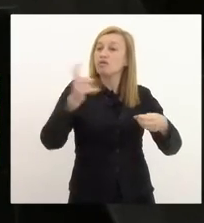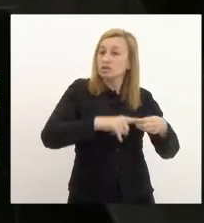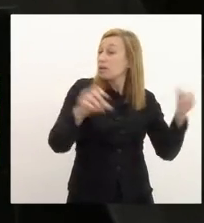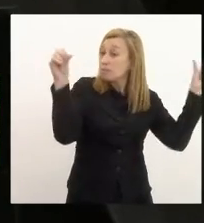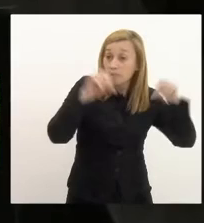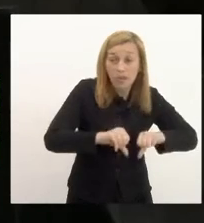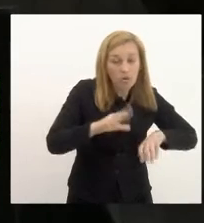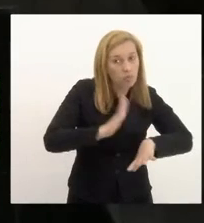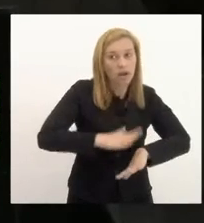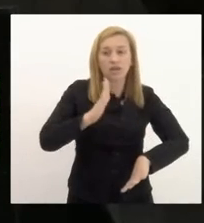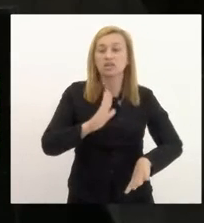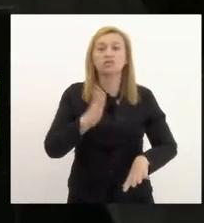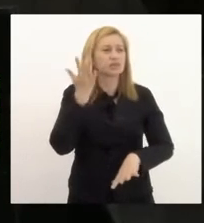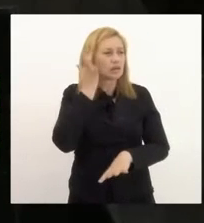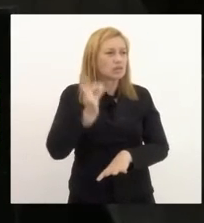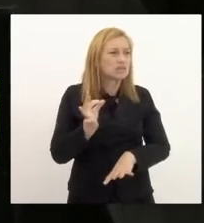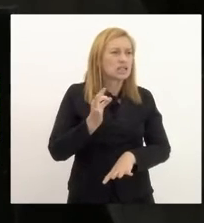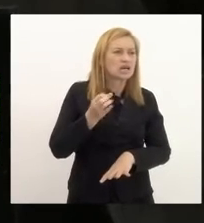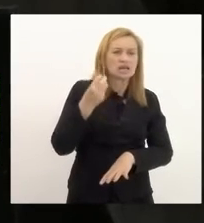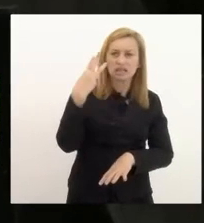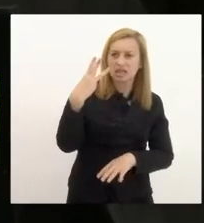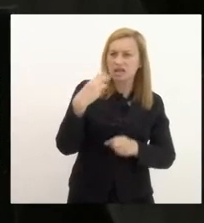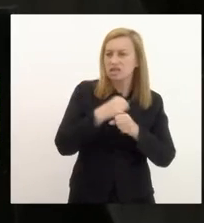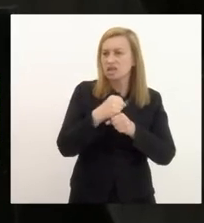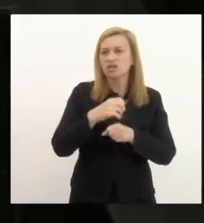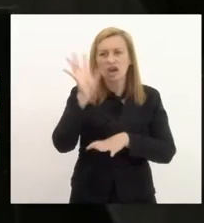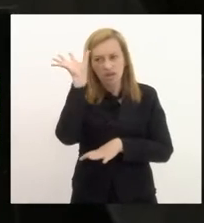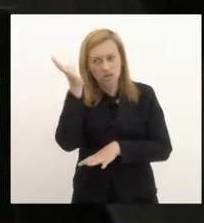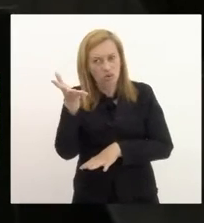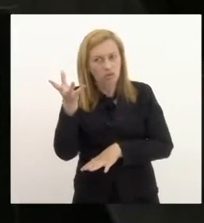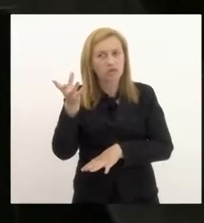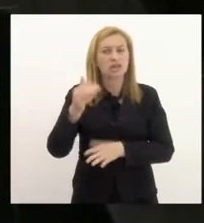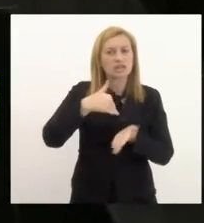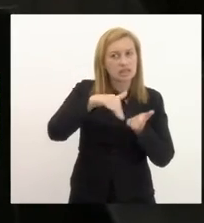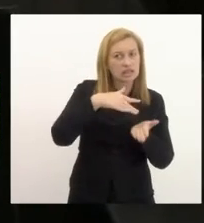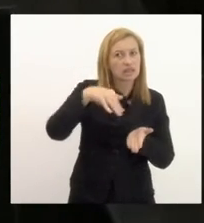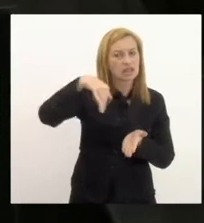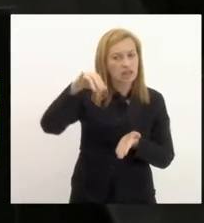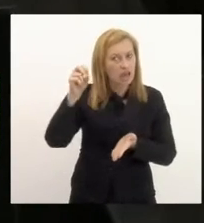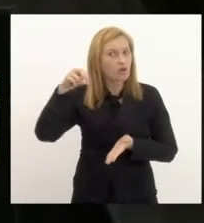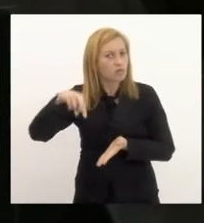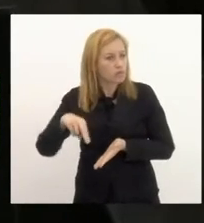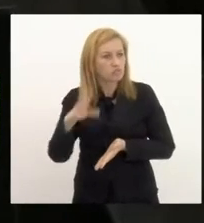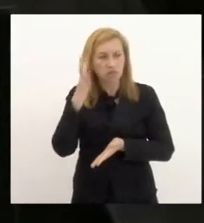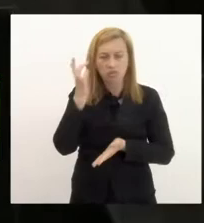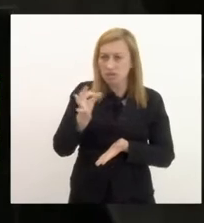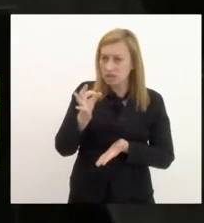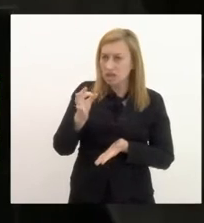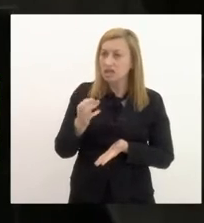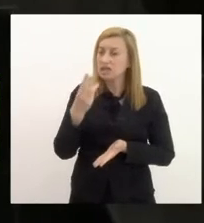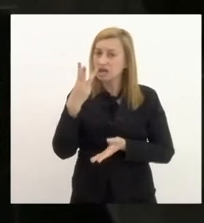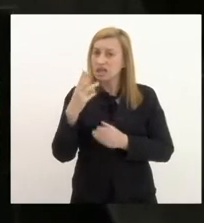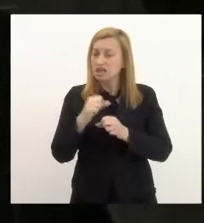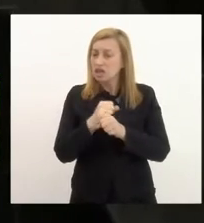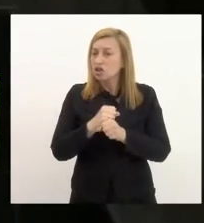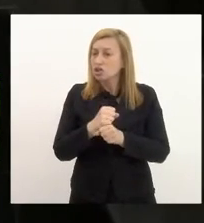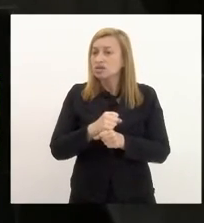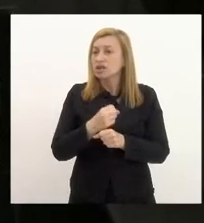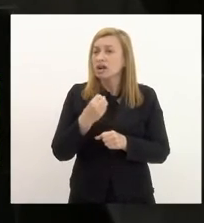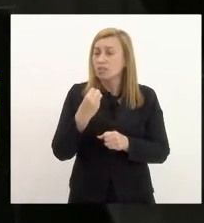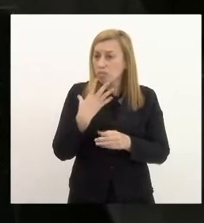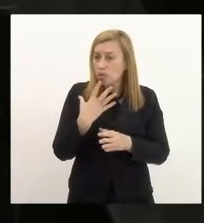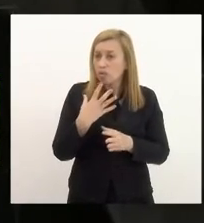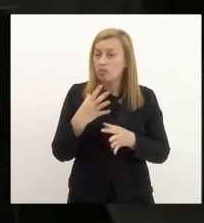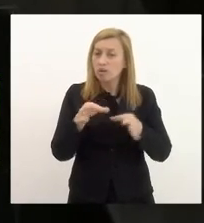agora e eu não sei se em três anos a gente levar o medo secretário Nelson Rocha o centro de trem e os três primeiros não serão suficientes para o